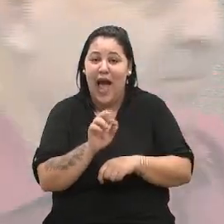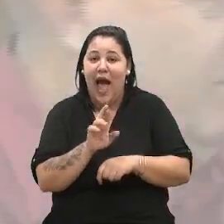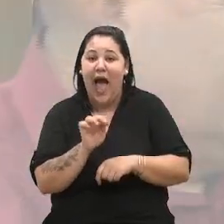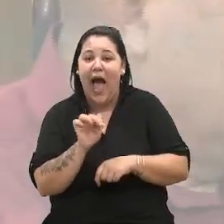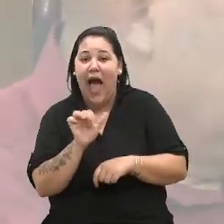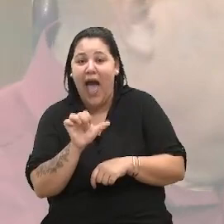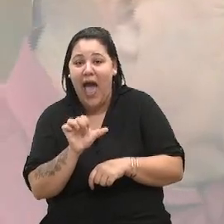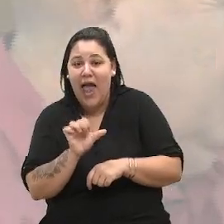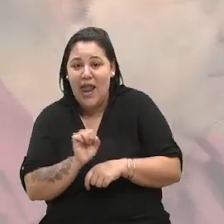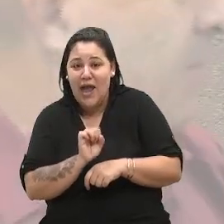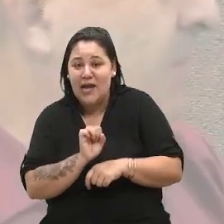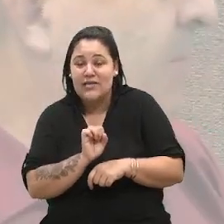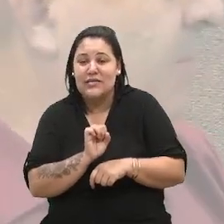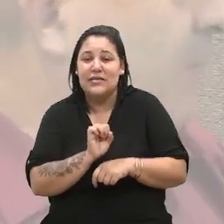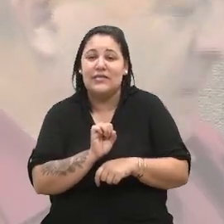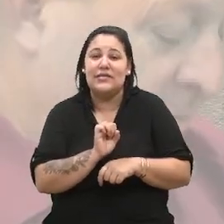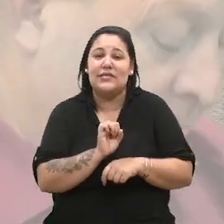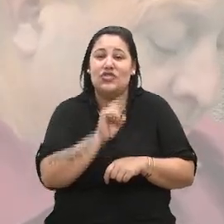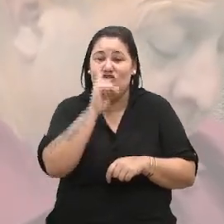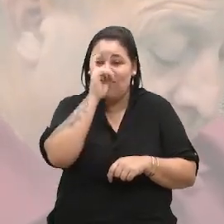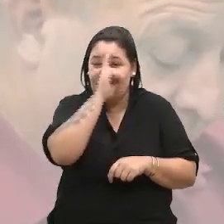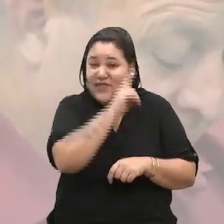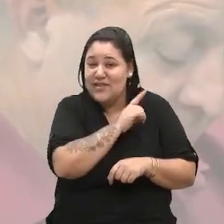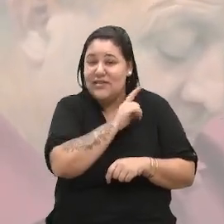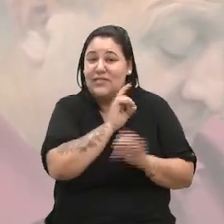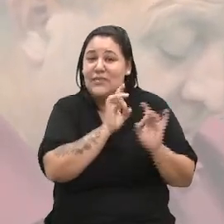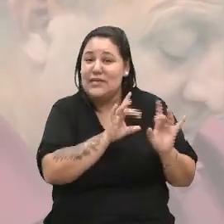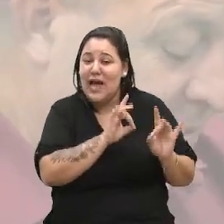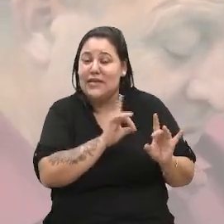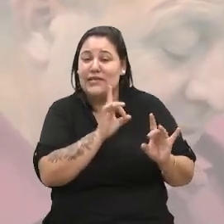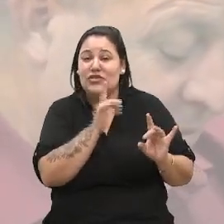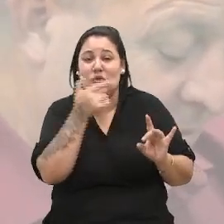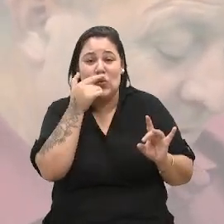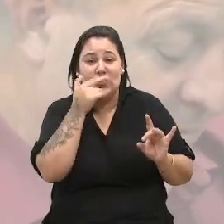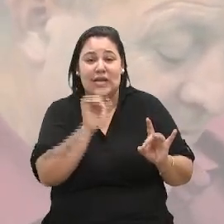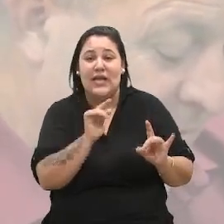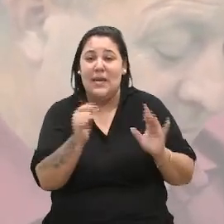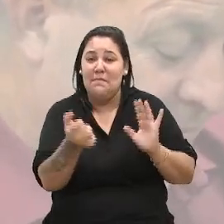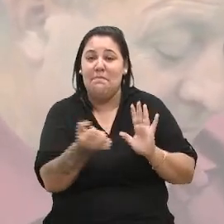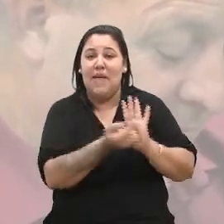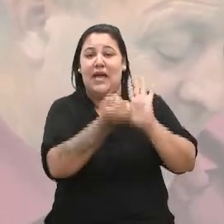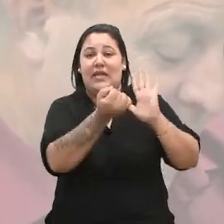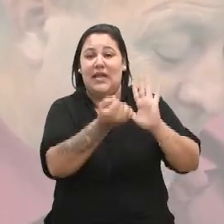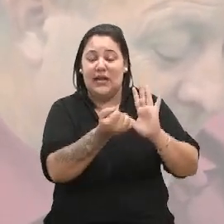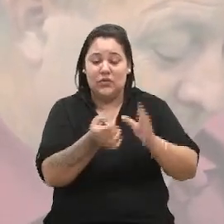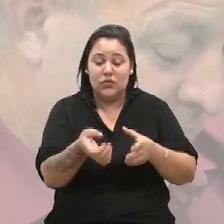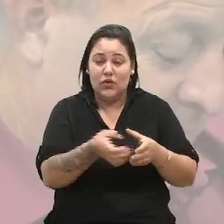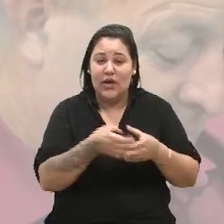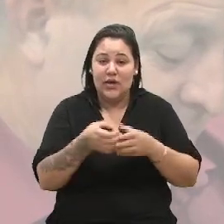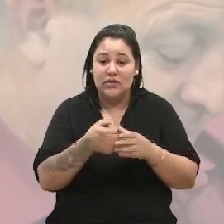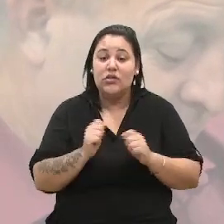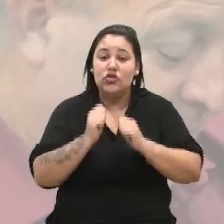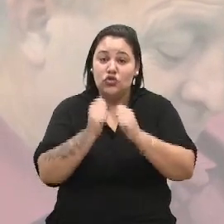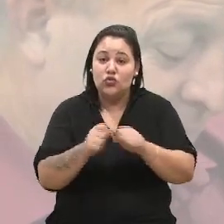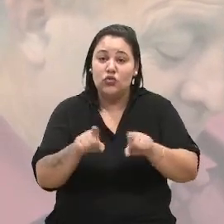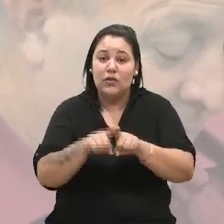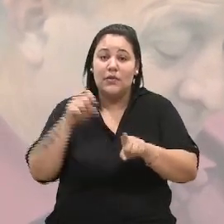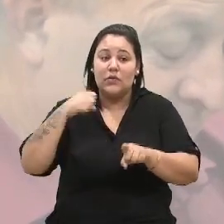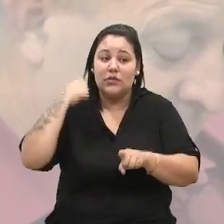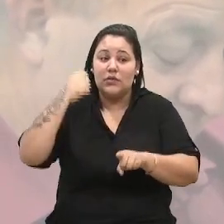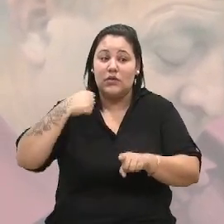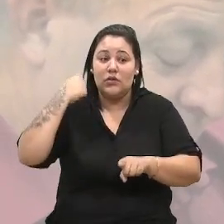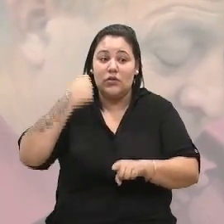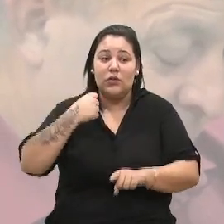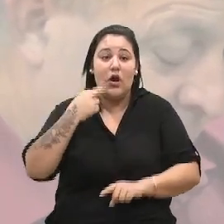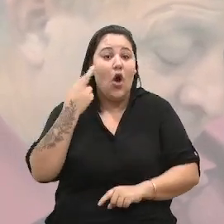consegue mobilizar os parlamentos. E como o senhor bem falou, através do Senado Federal, do senador Romário, a gente poder viabilizar,